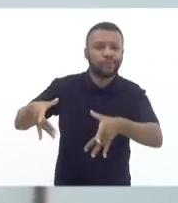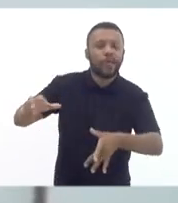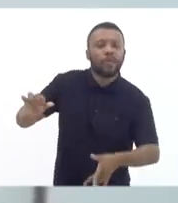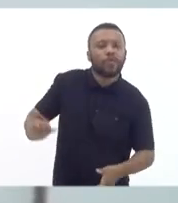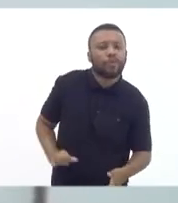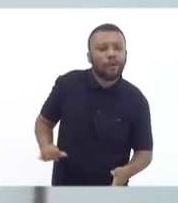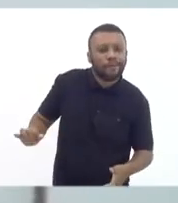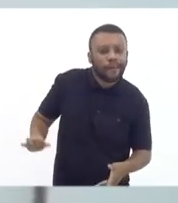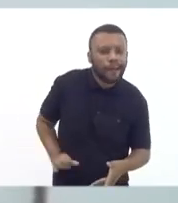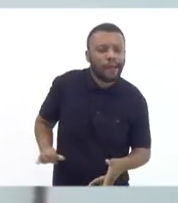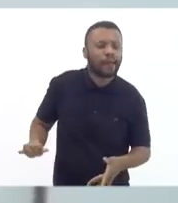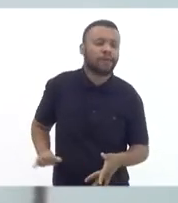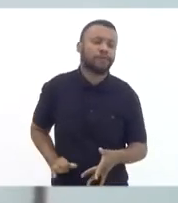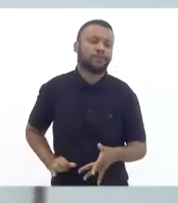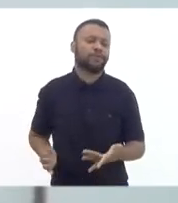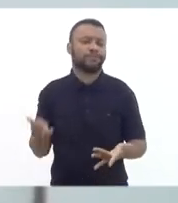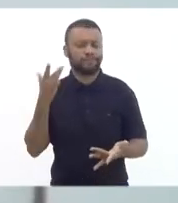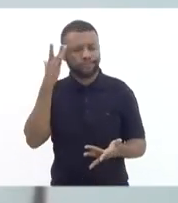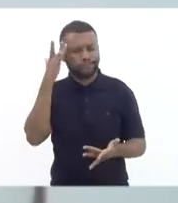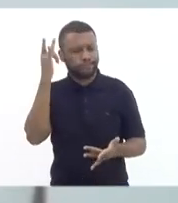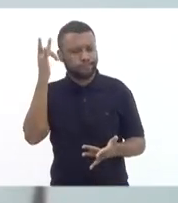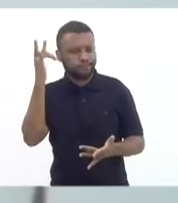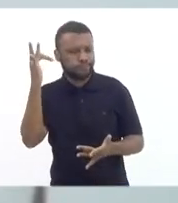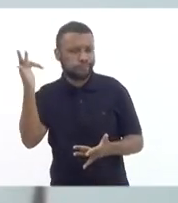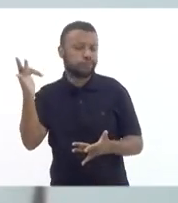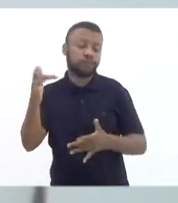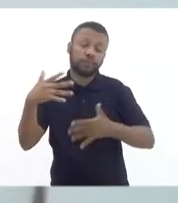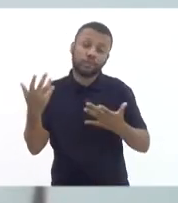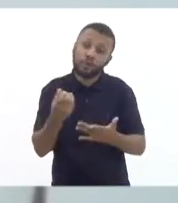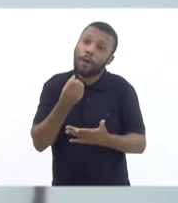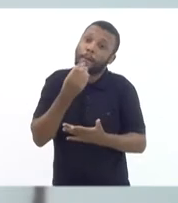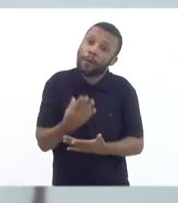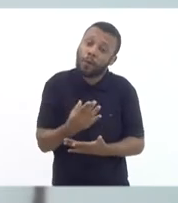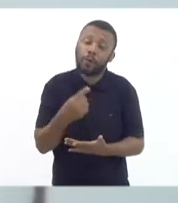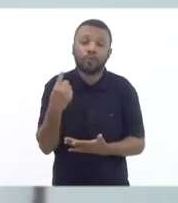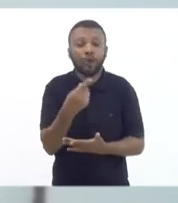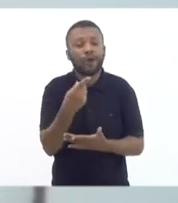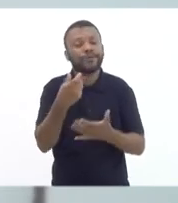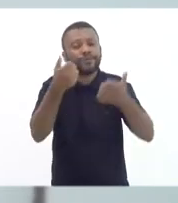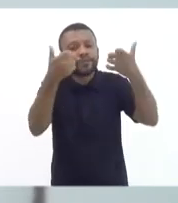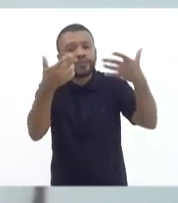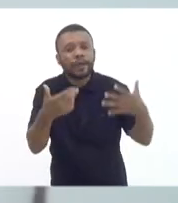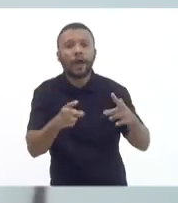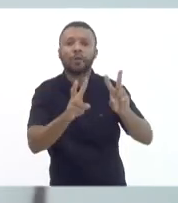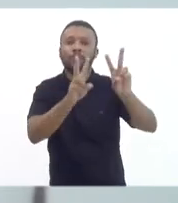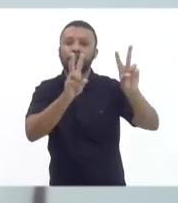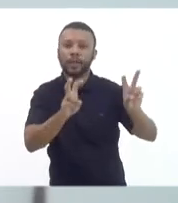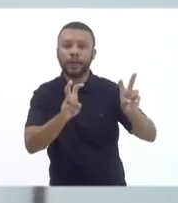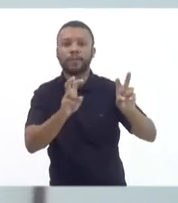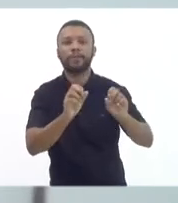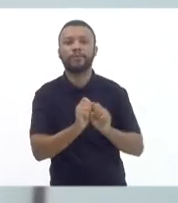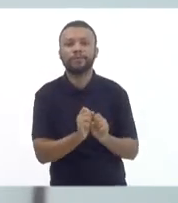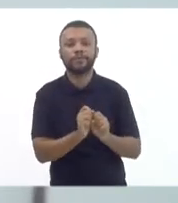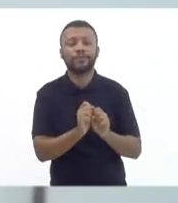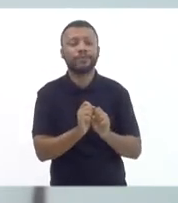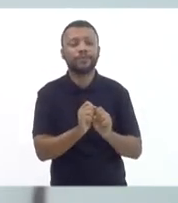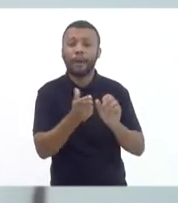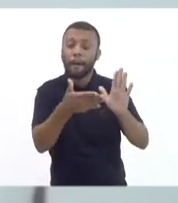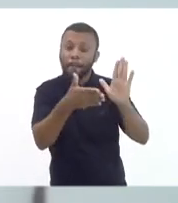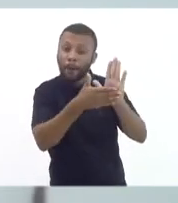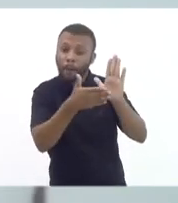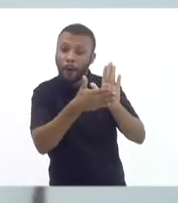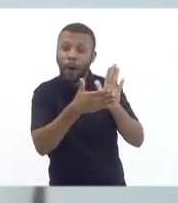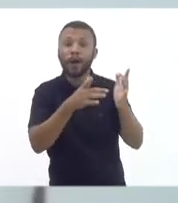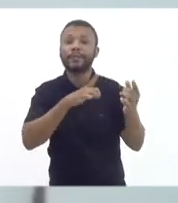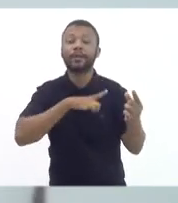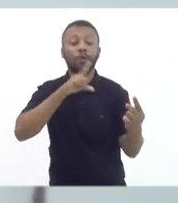sofrendo dia a dia, e nada mais justo a gente tratar de hoje de medidas propositivas, né,